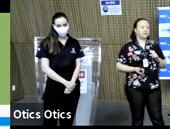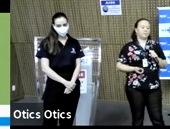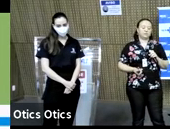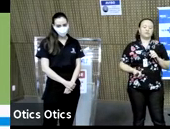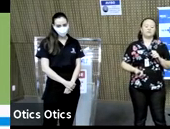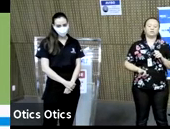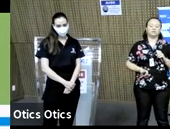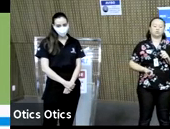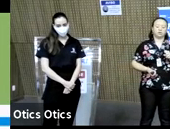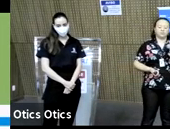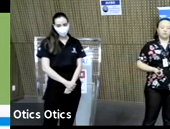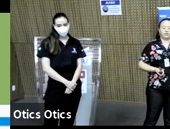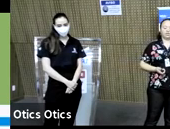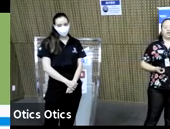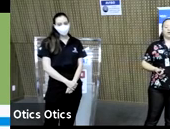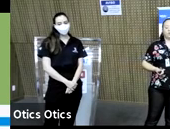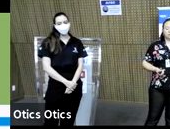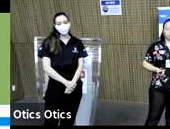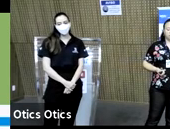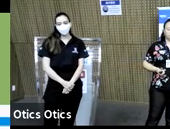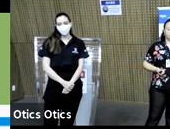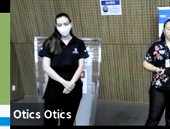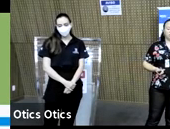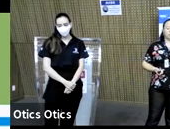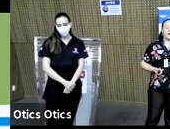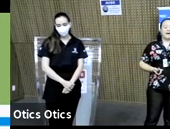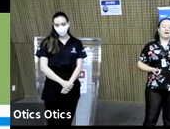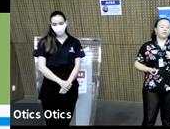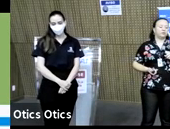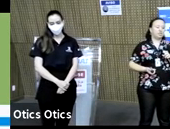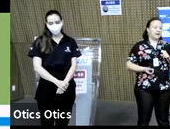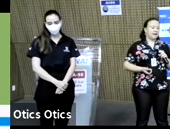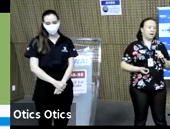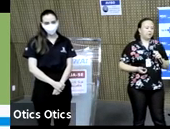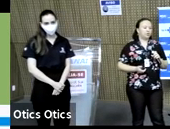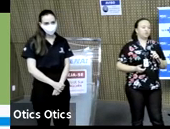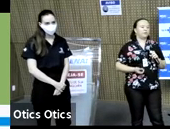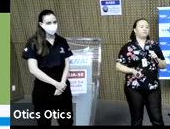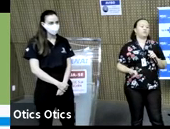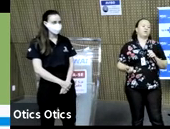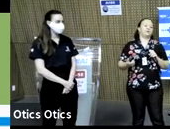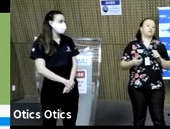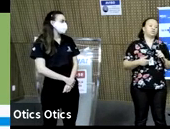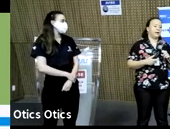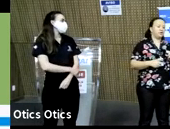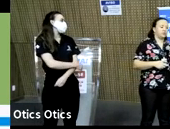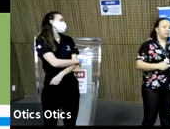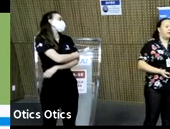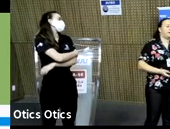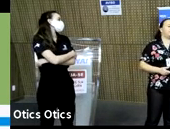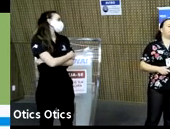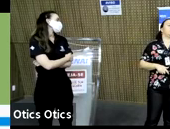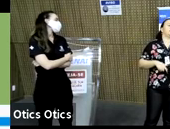principais reclamações, tanto de 2020 quanto de 2021, é a falta de RH, porque nós tivemos falta de médico